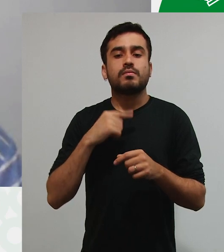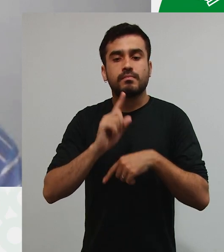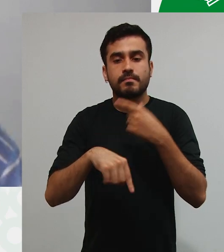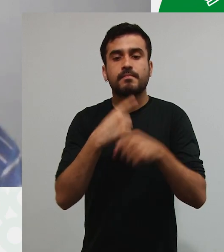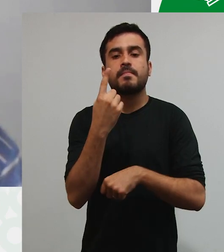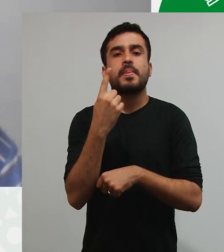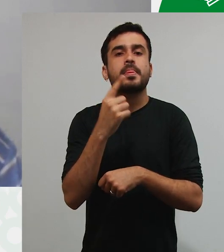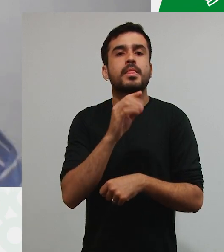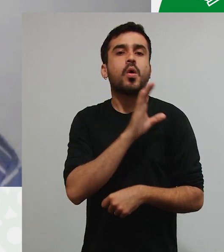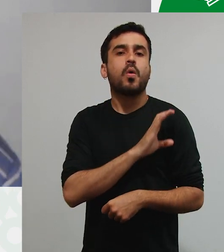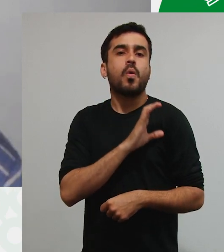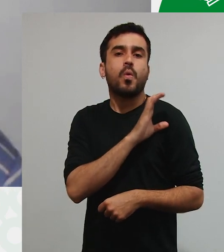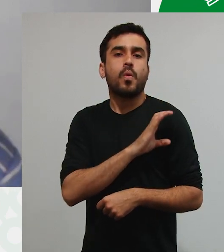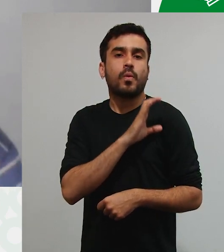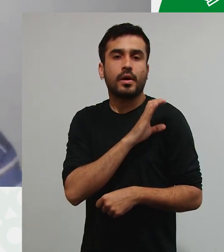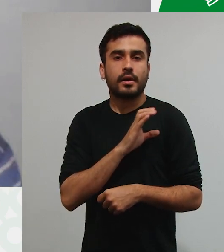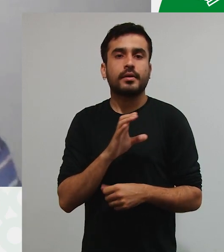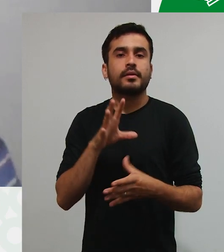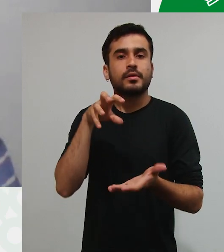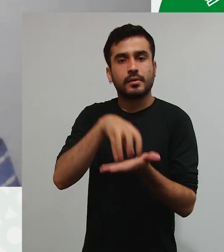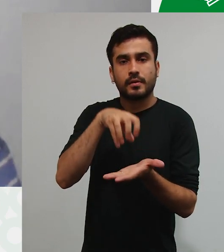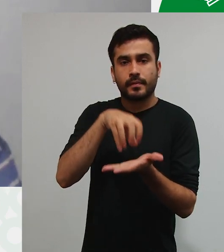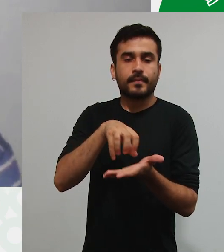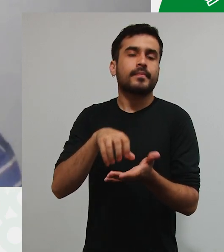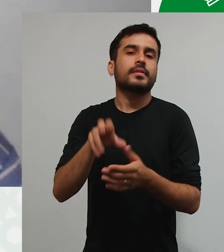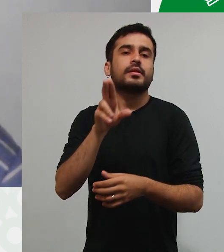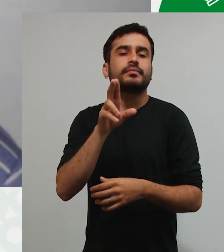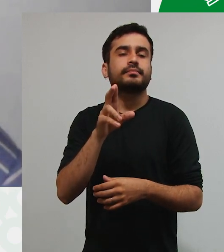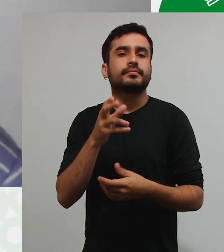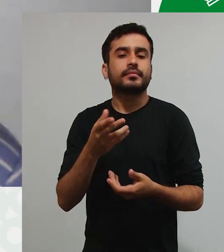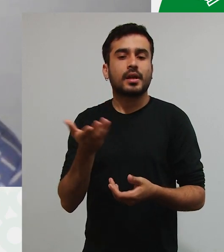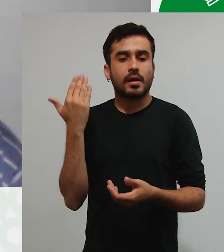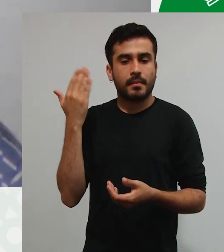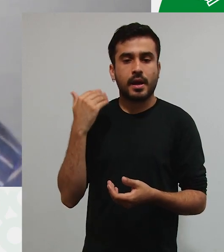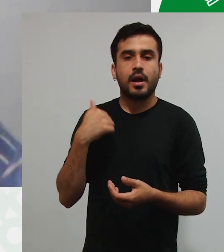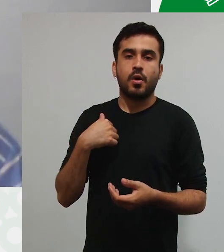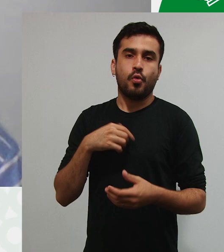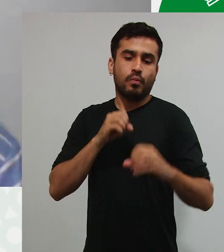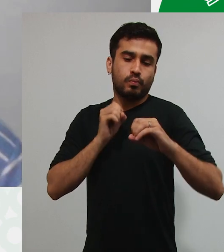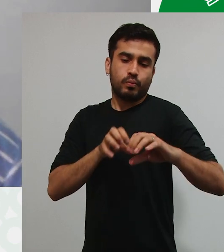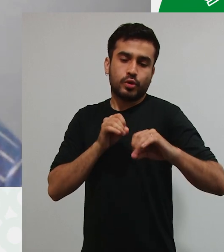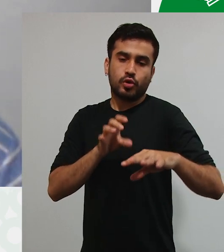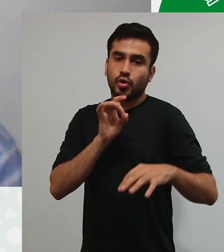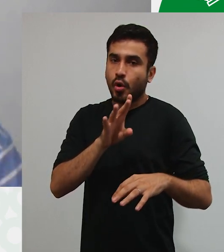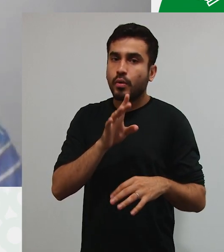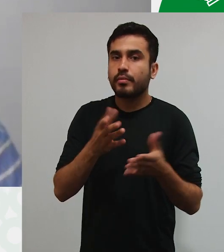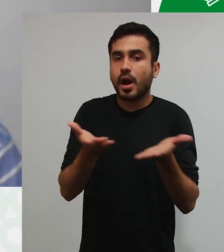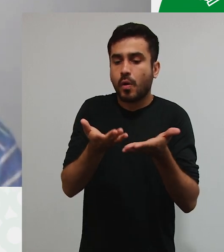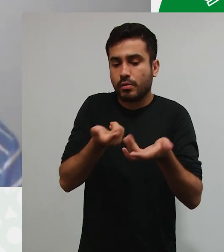comecei a estudar História. Nesse mesmo ano, eu entrei na universidade para cursar a licenciatura em História.